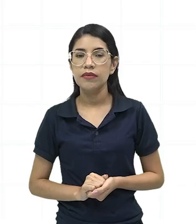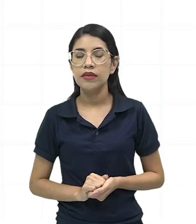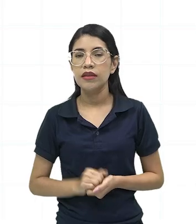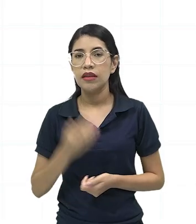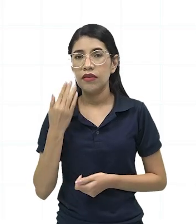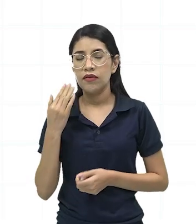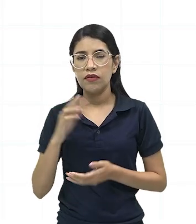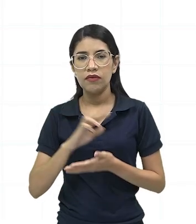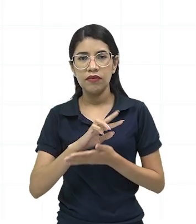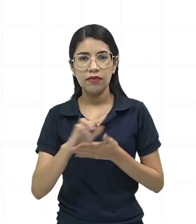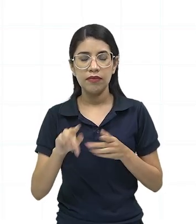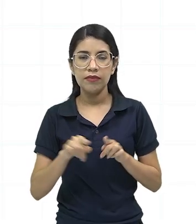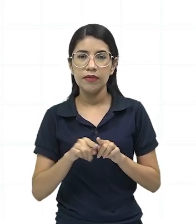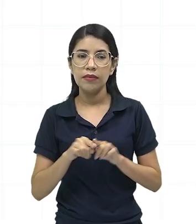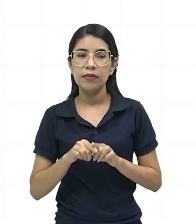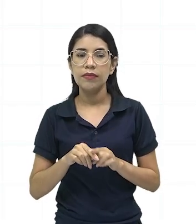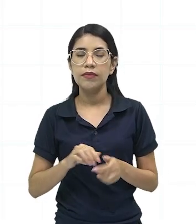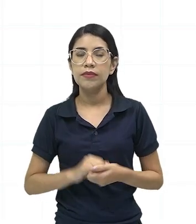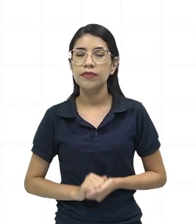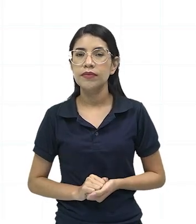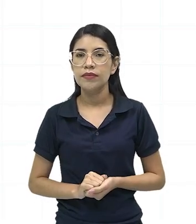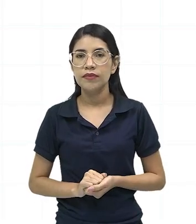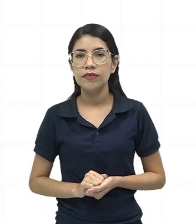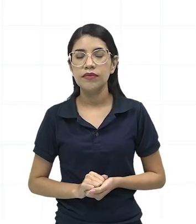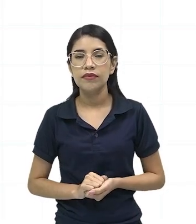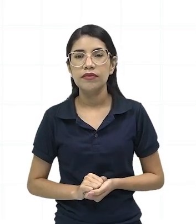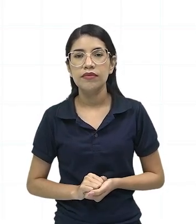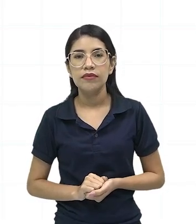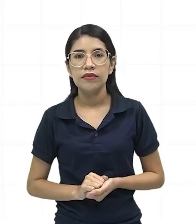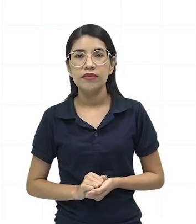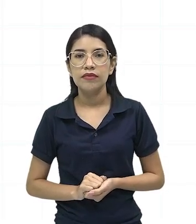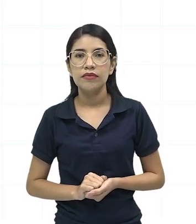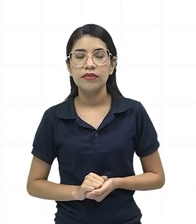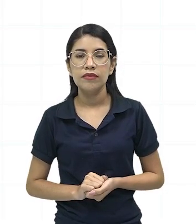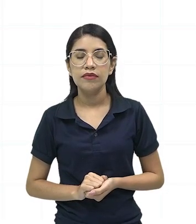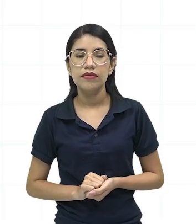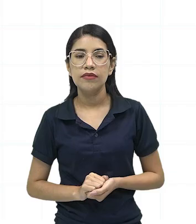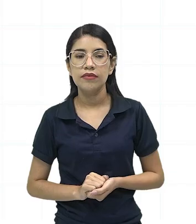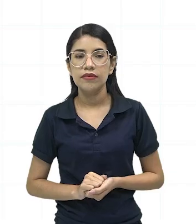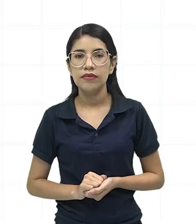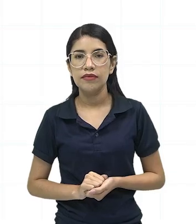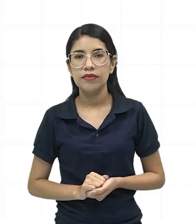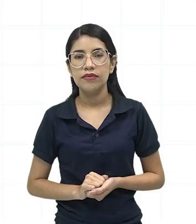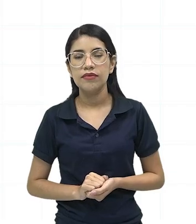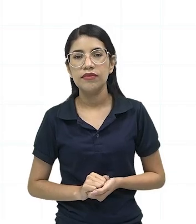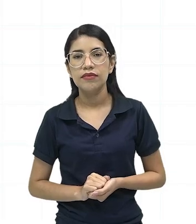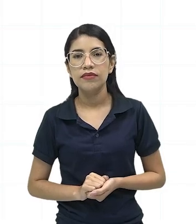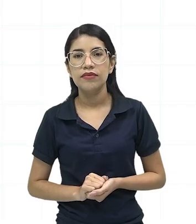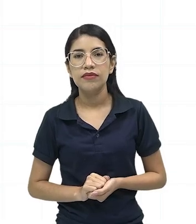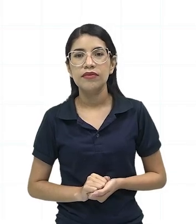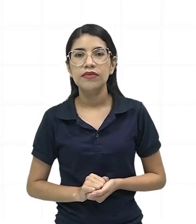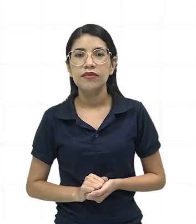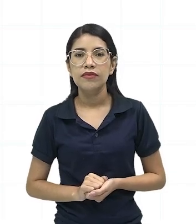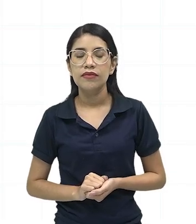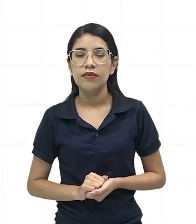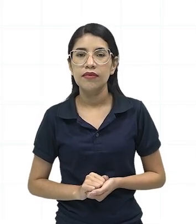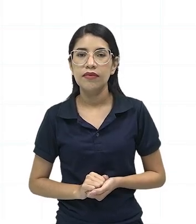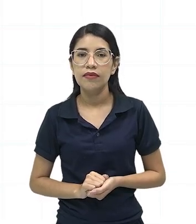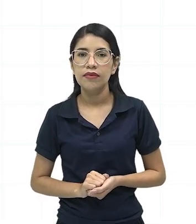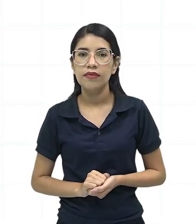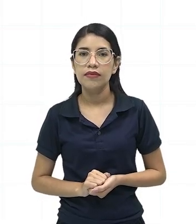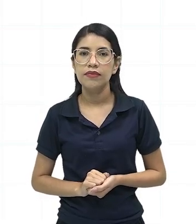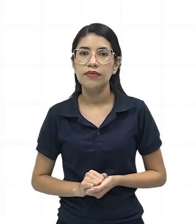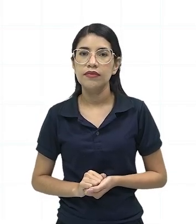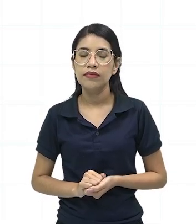Na condicional, se, desde que, exceto que, caso. Na concessiva, embora, conquanto, ainda que,